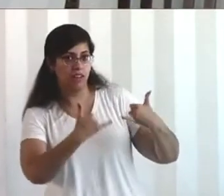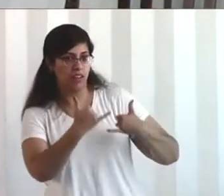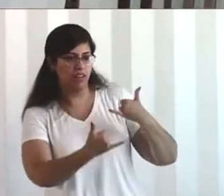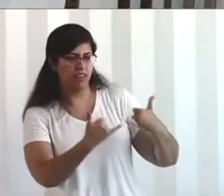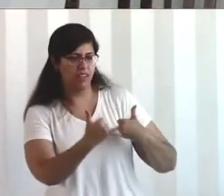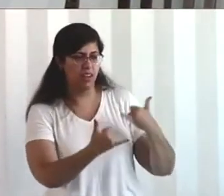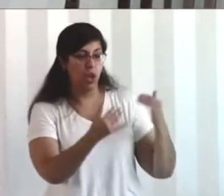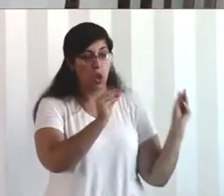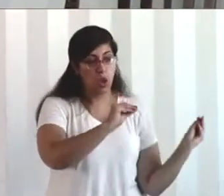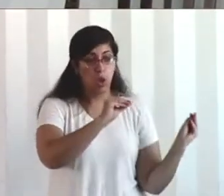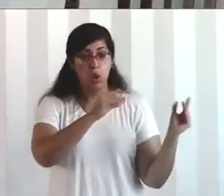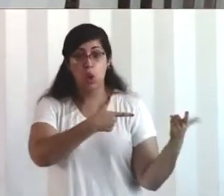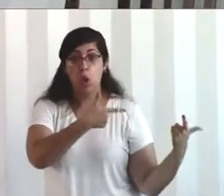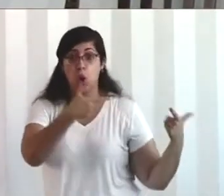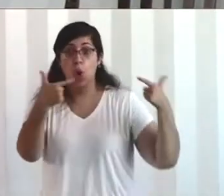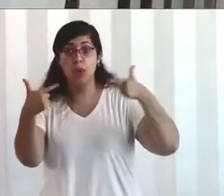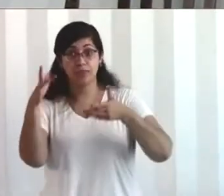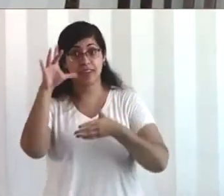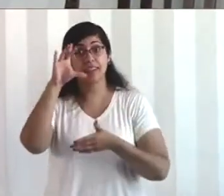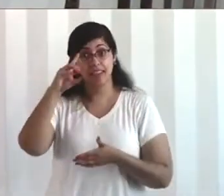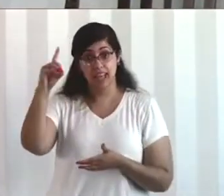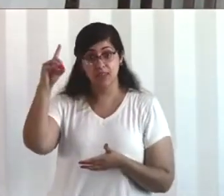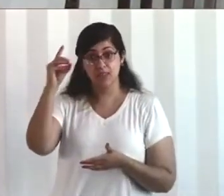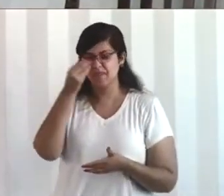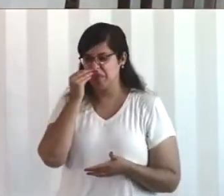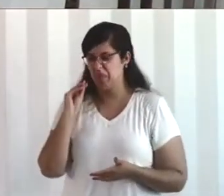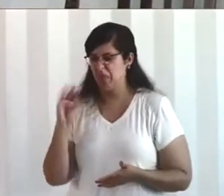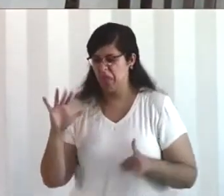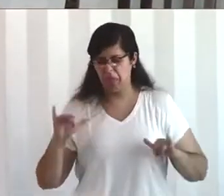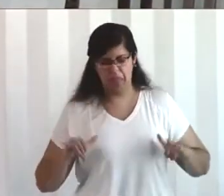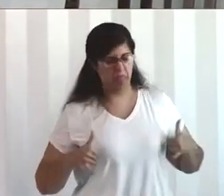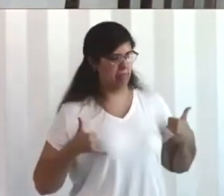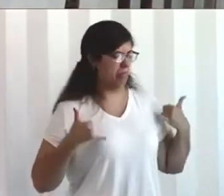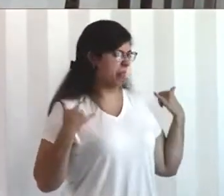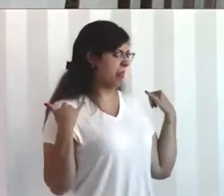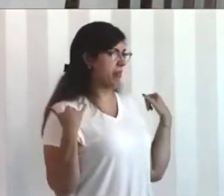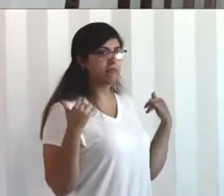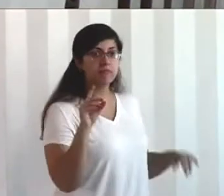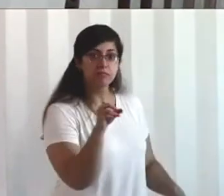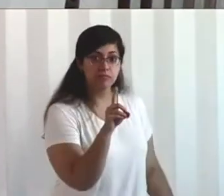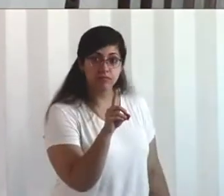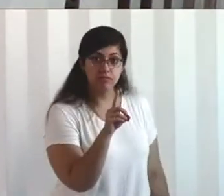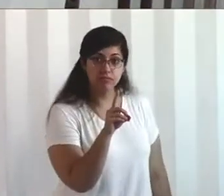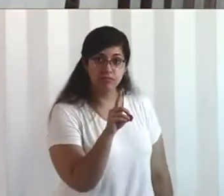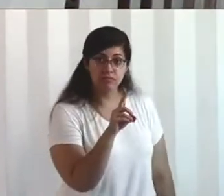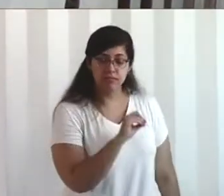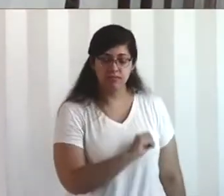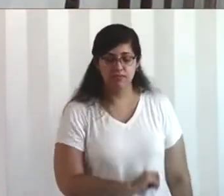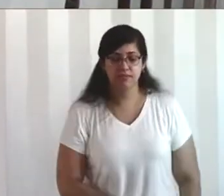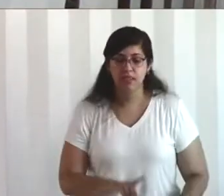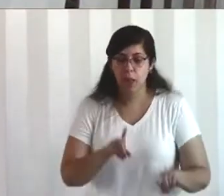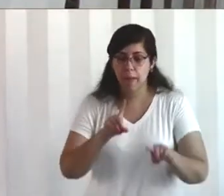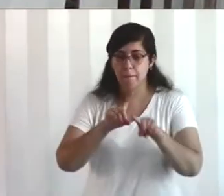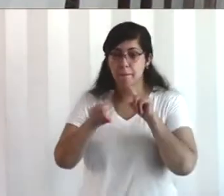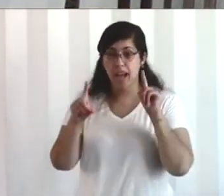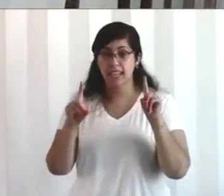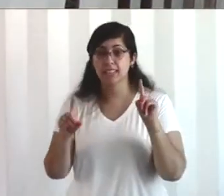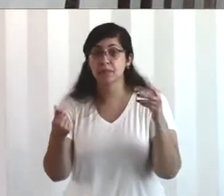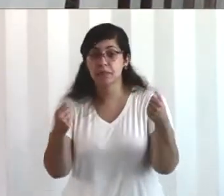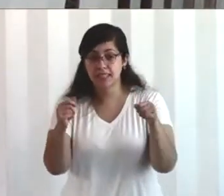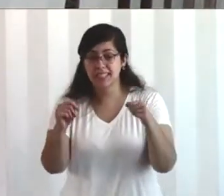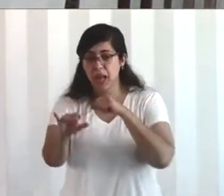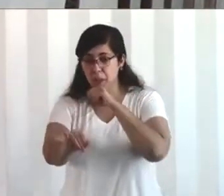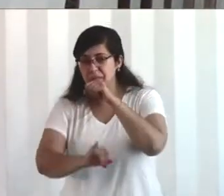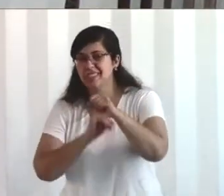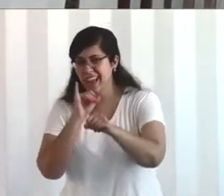fazem sentido, lá não é lugar para nos desprovermos da nossa inteligência. As plataformas sociais